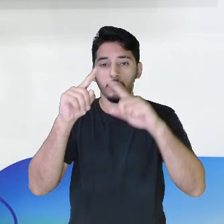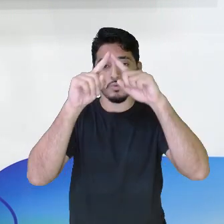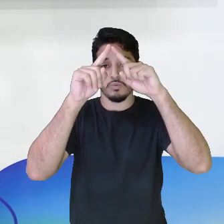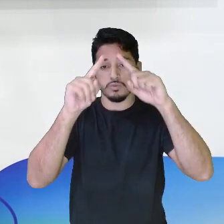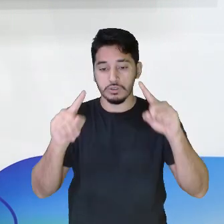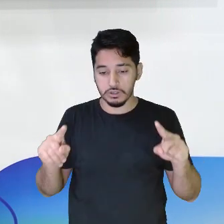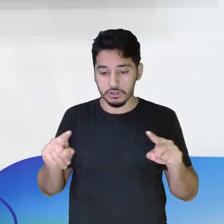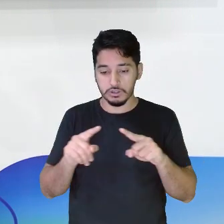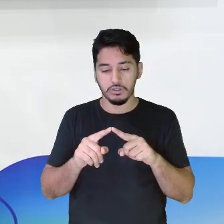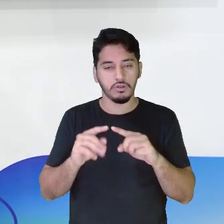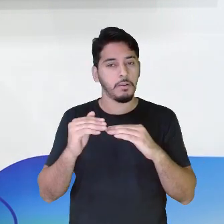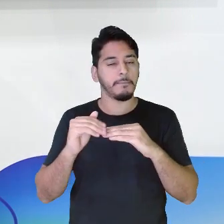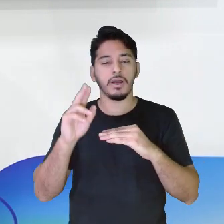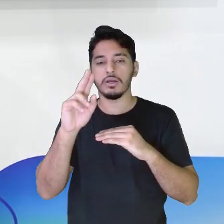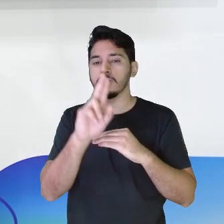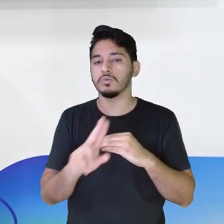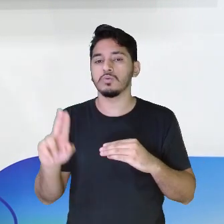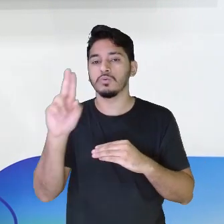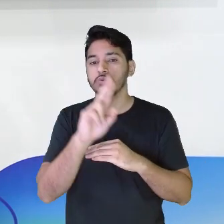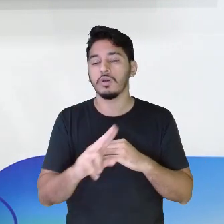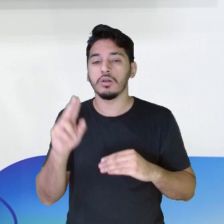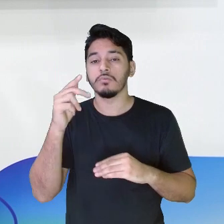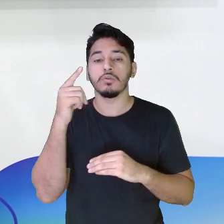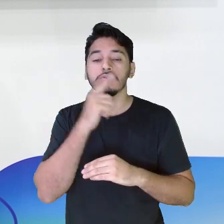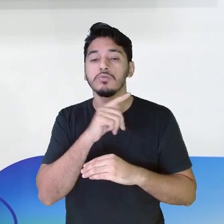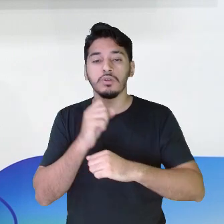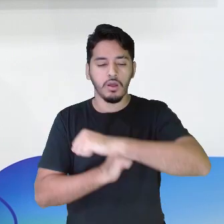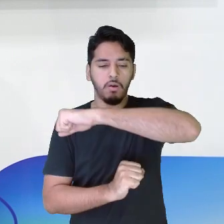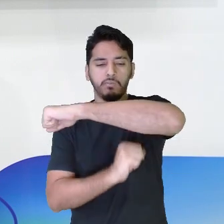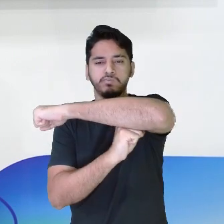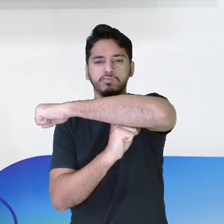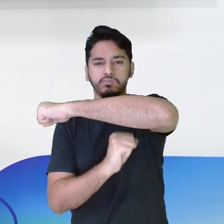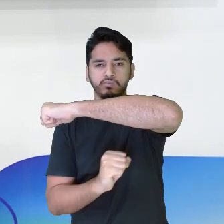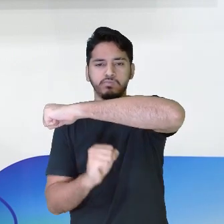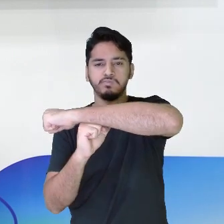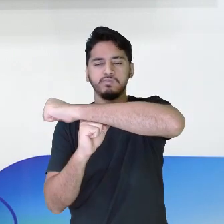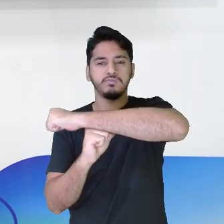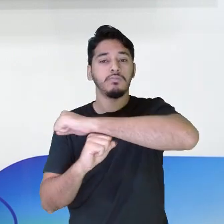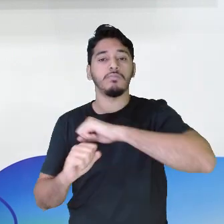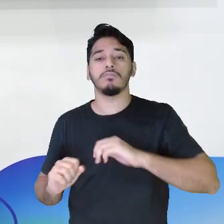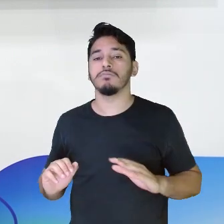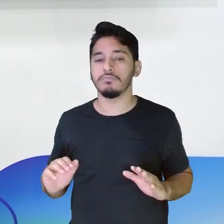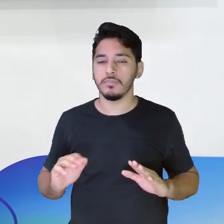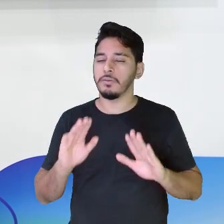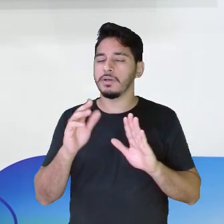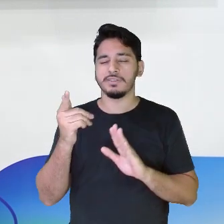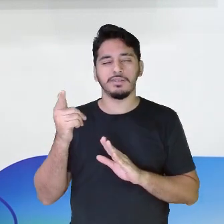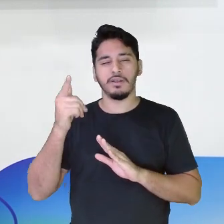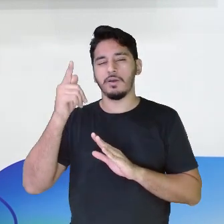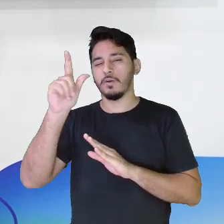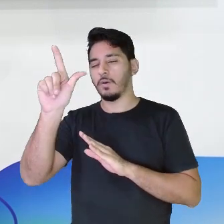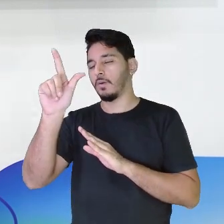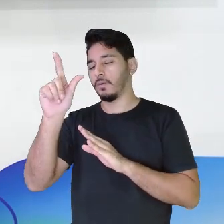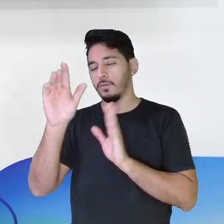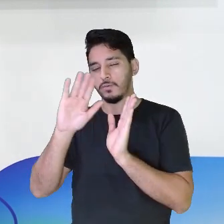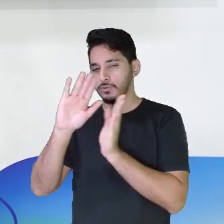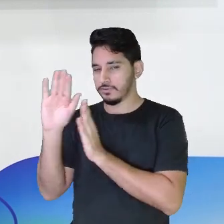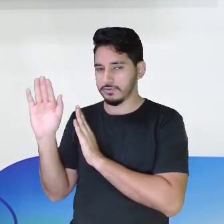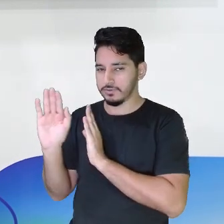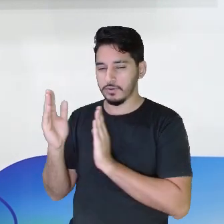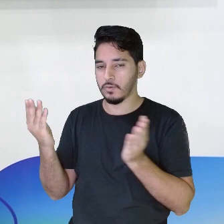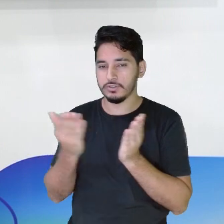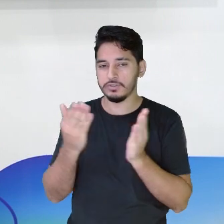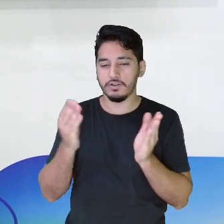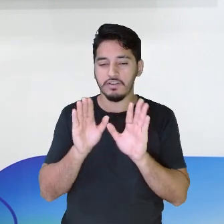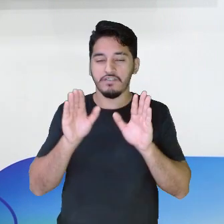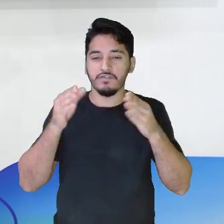das figuras mais utilizadas para a sustentação de pontes e estruturas. Mas aí é outra história. Hoje a gente